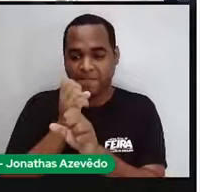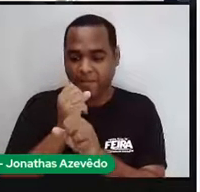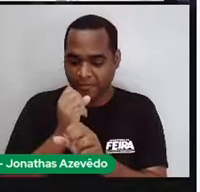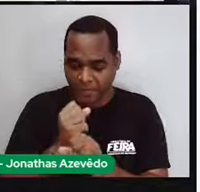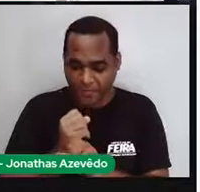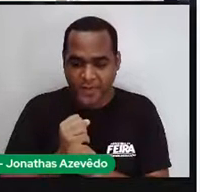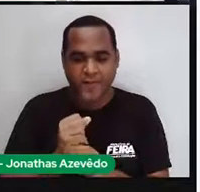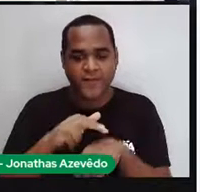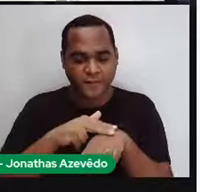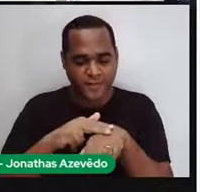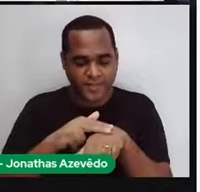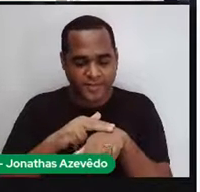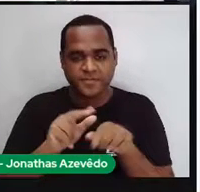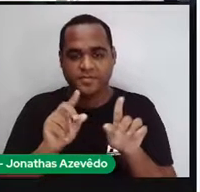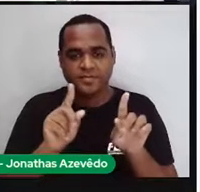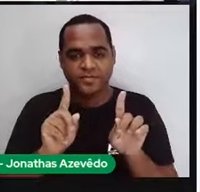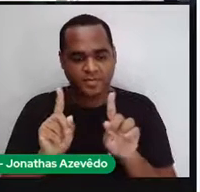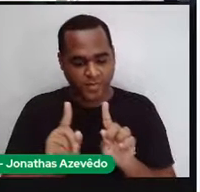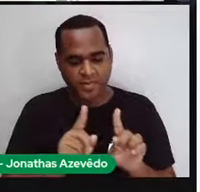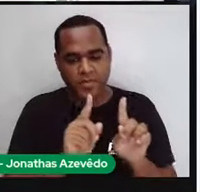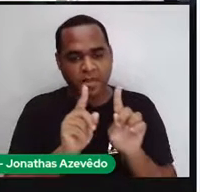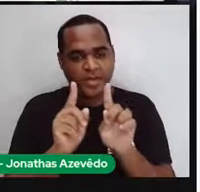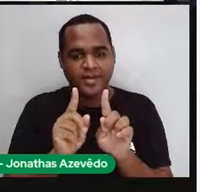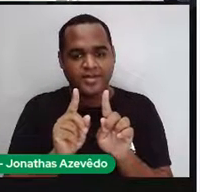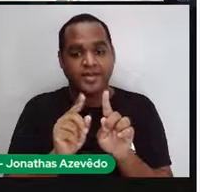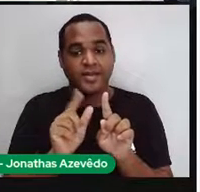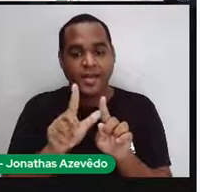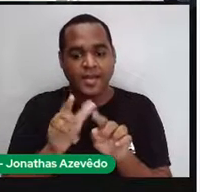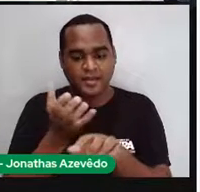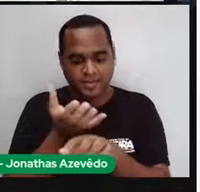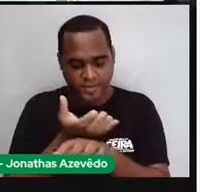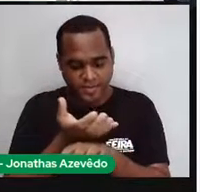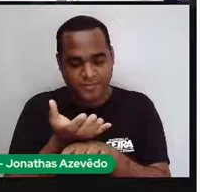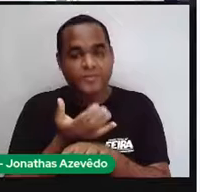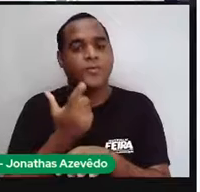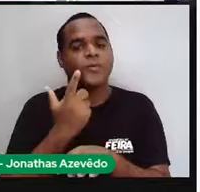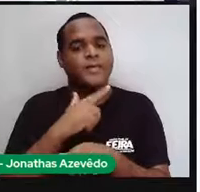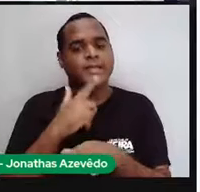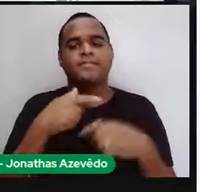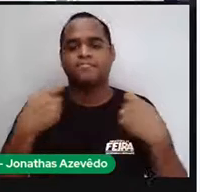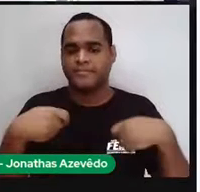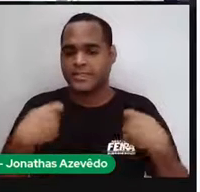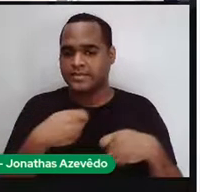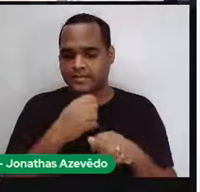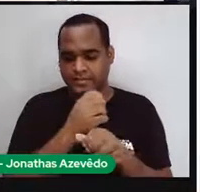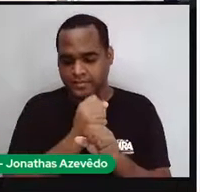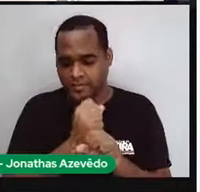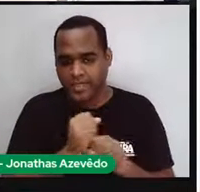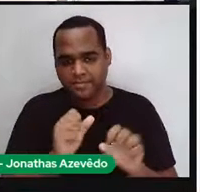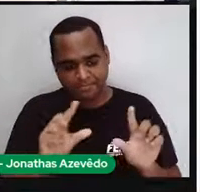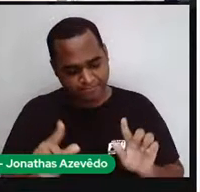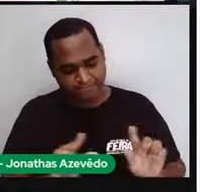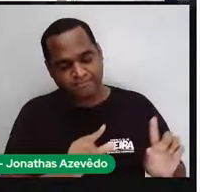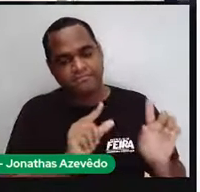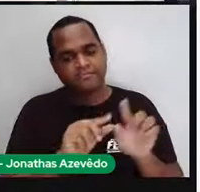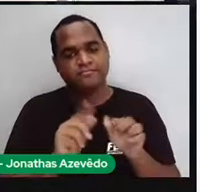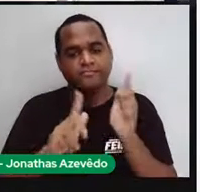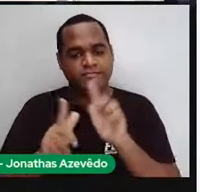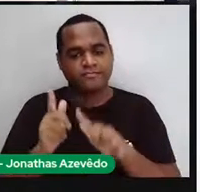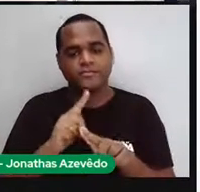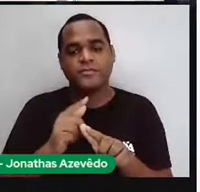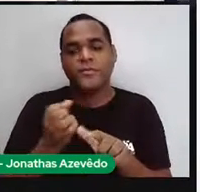aqui de grama e o chão tem que ficar todo forradinho de grama e você já vai contando